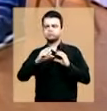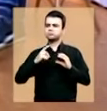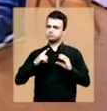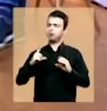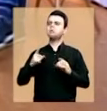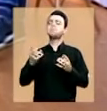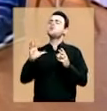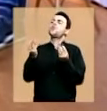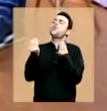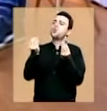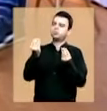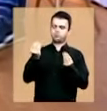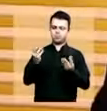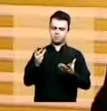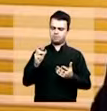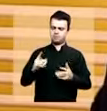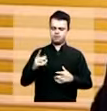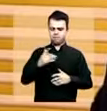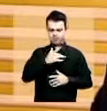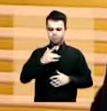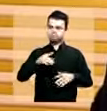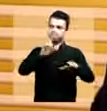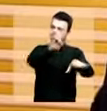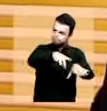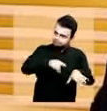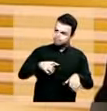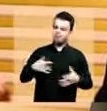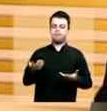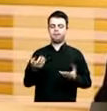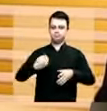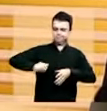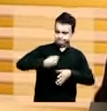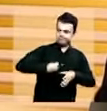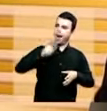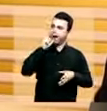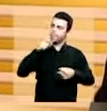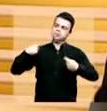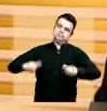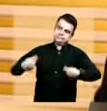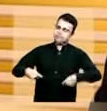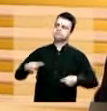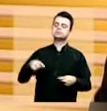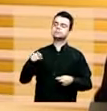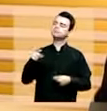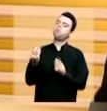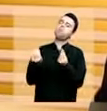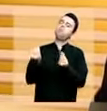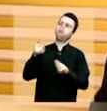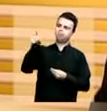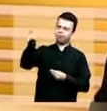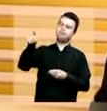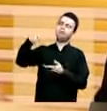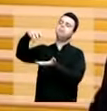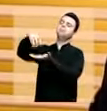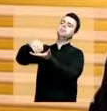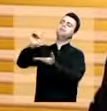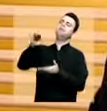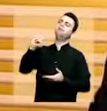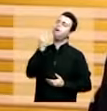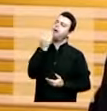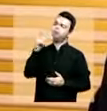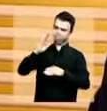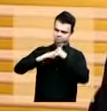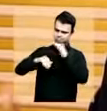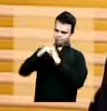da segurança alimentar, né, porque a gente precisa plantar, depende da água, precisa cozinhar, depende da água. Como que vocês, dessa área do banco,